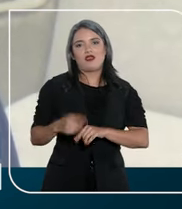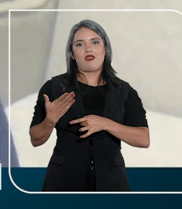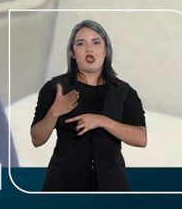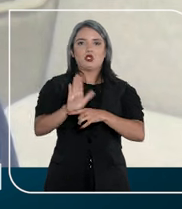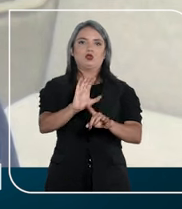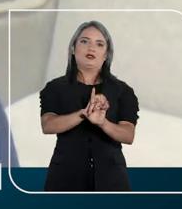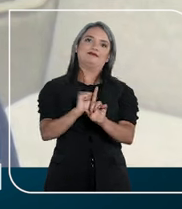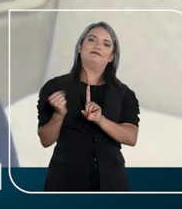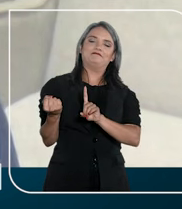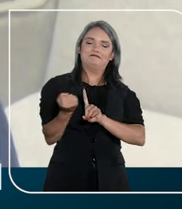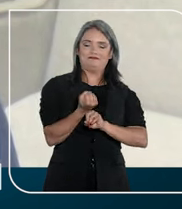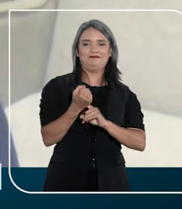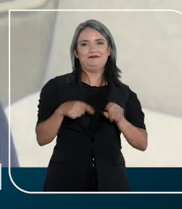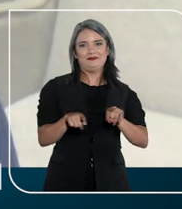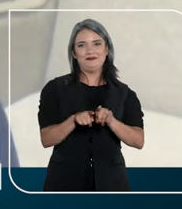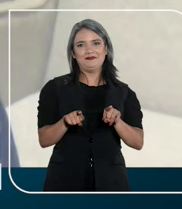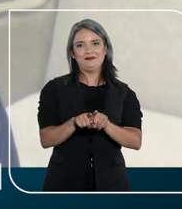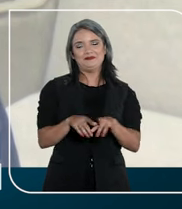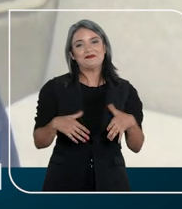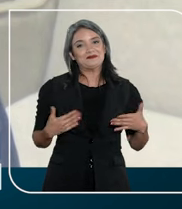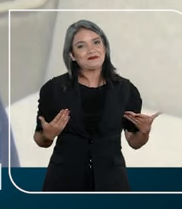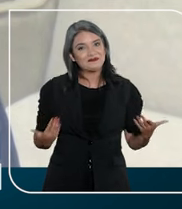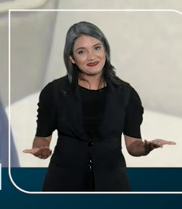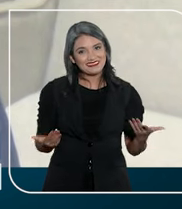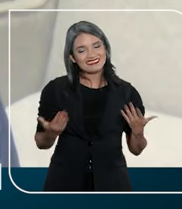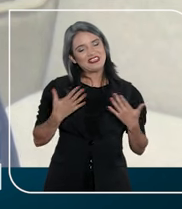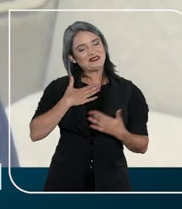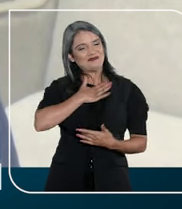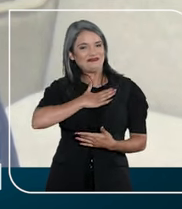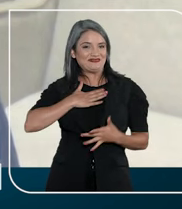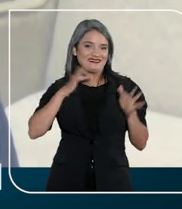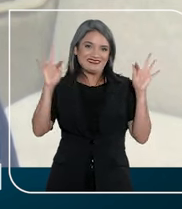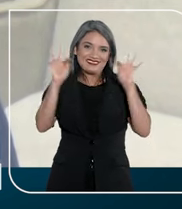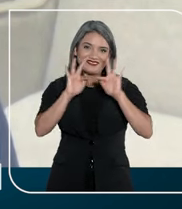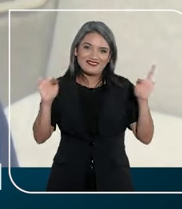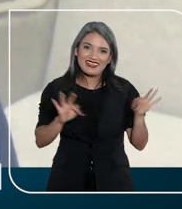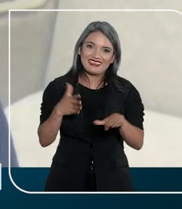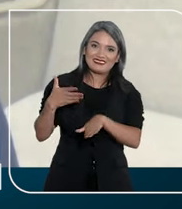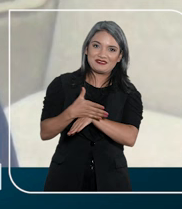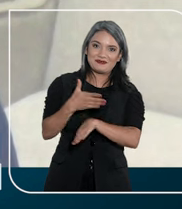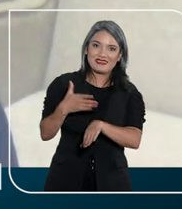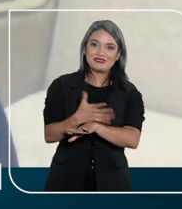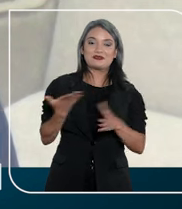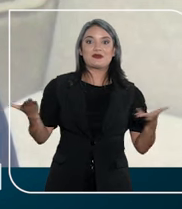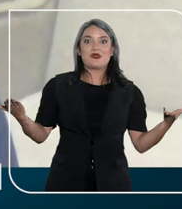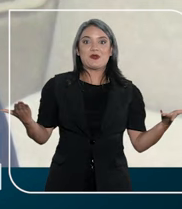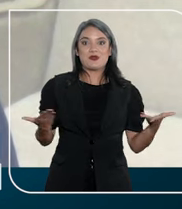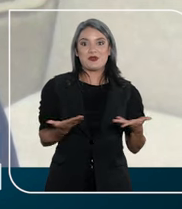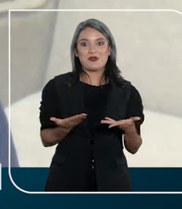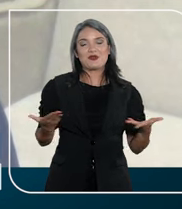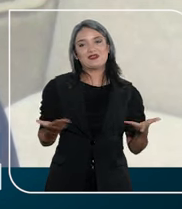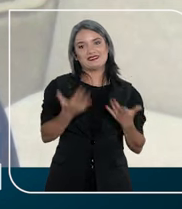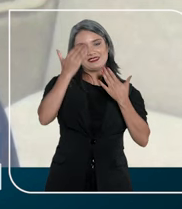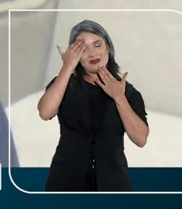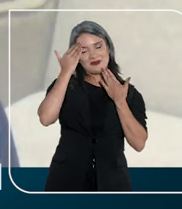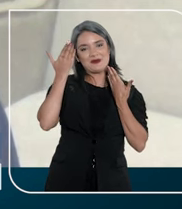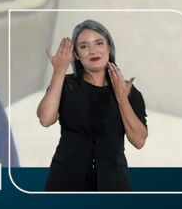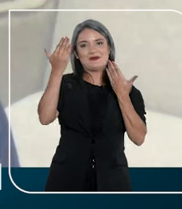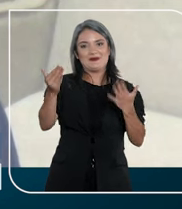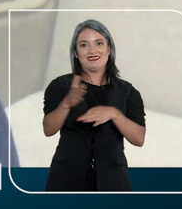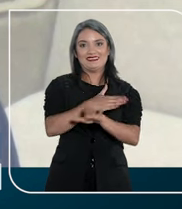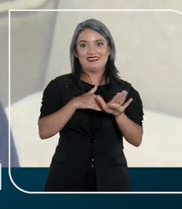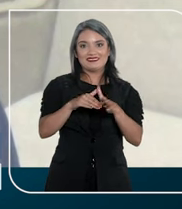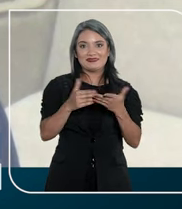a sociedade brasileira. Então, fico muito feliz em ter participado desse momento e só tenho a agradecer a